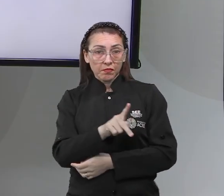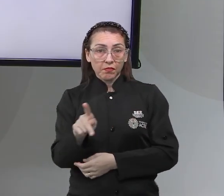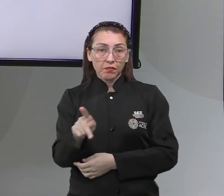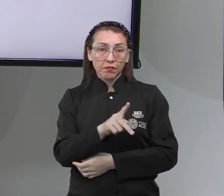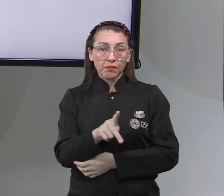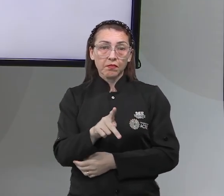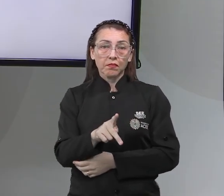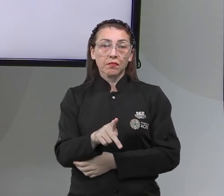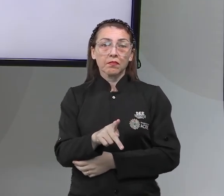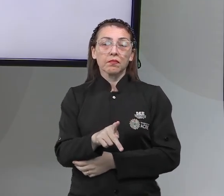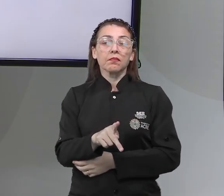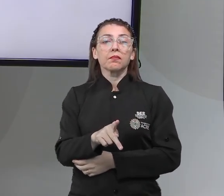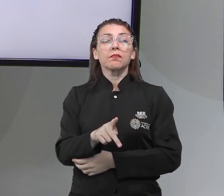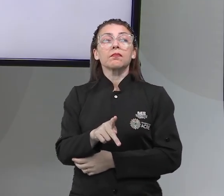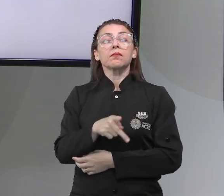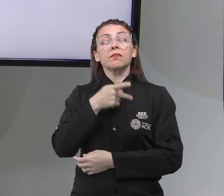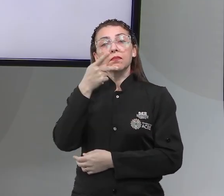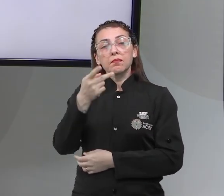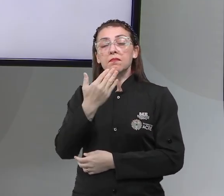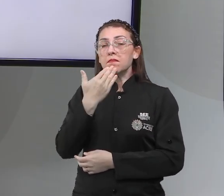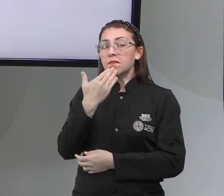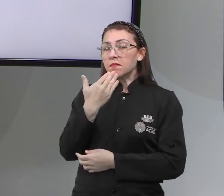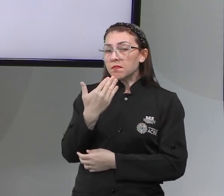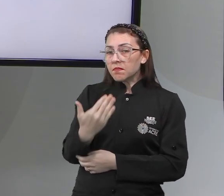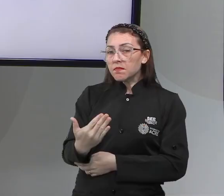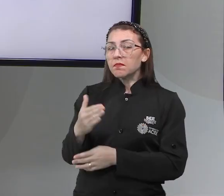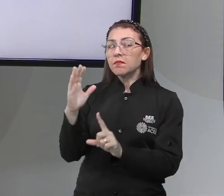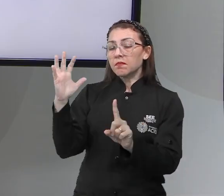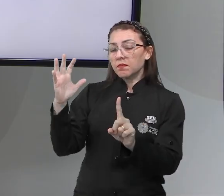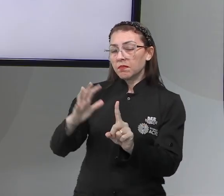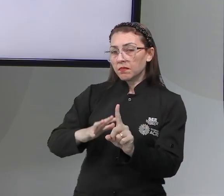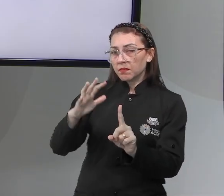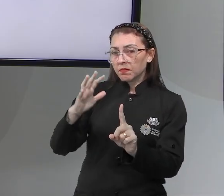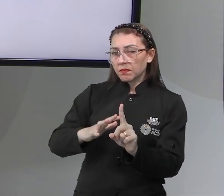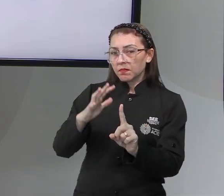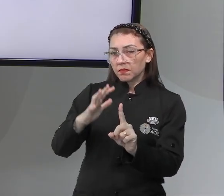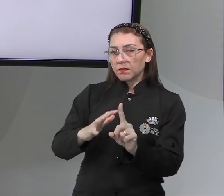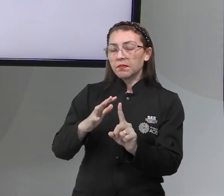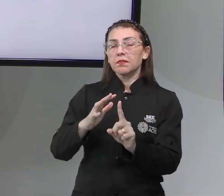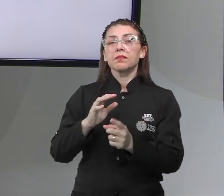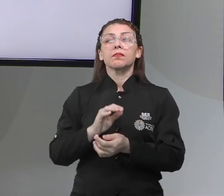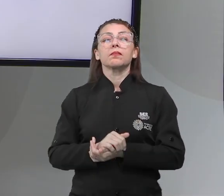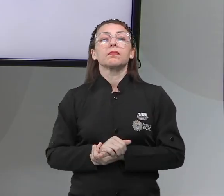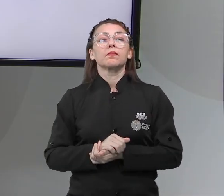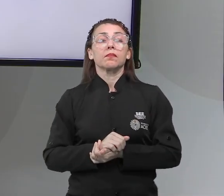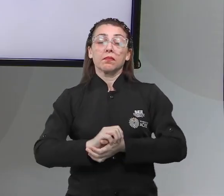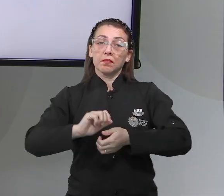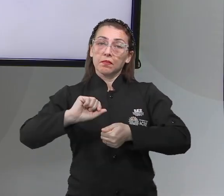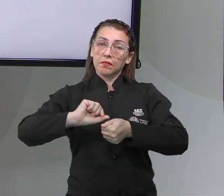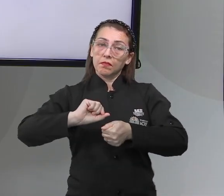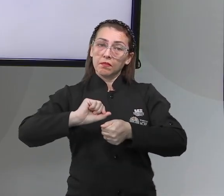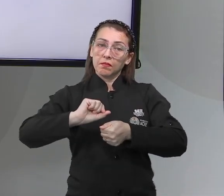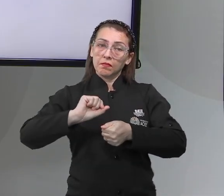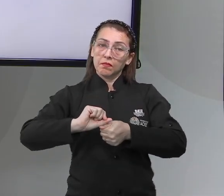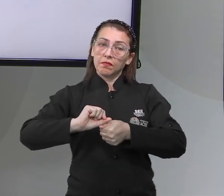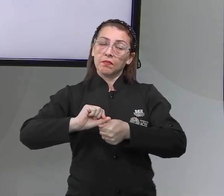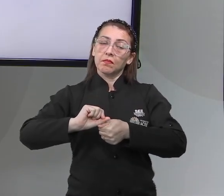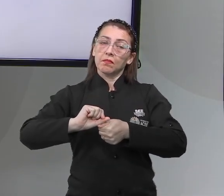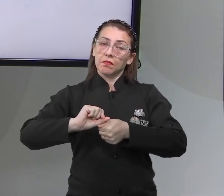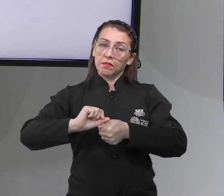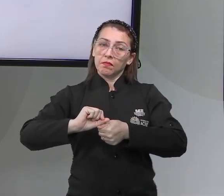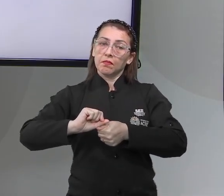está determinando, ele está influenciando, ele está exercendo um